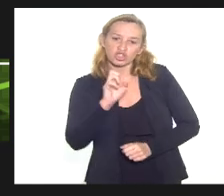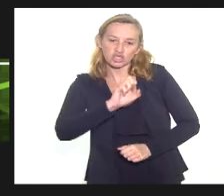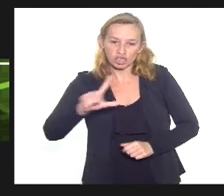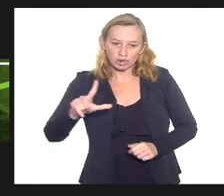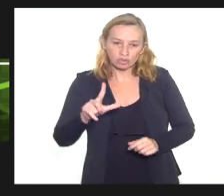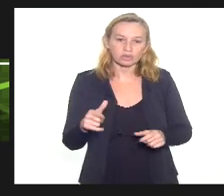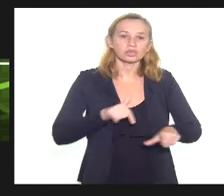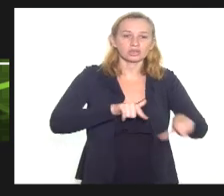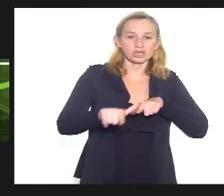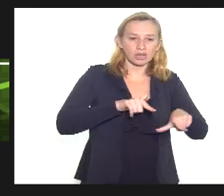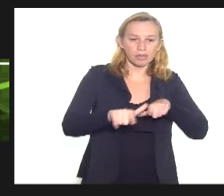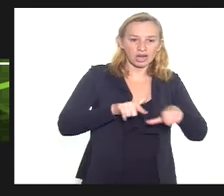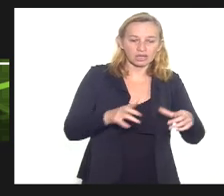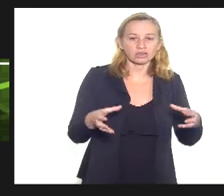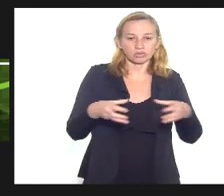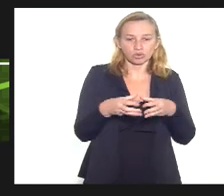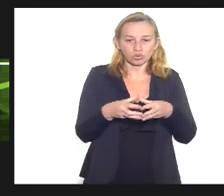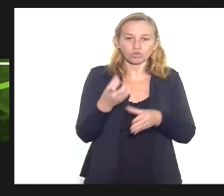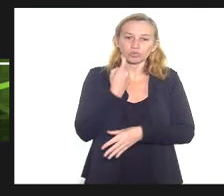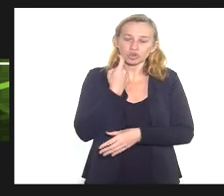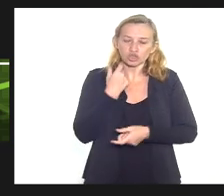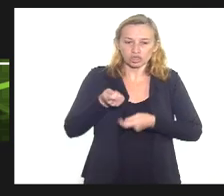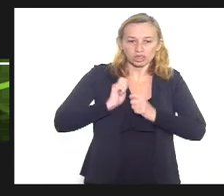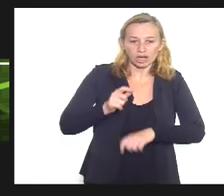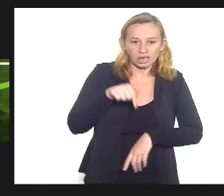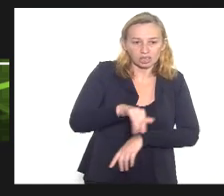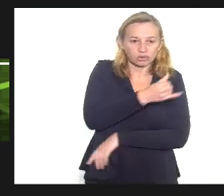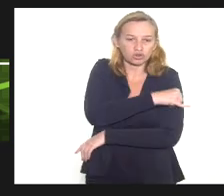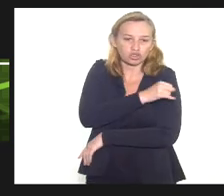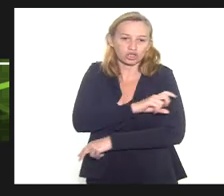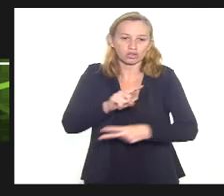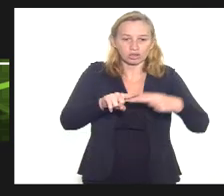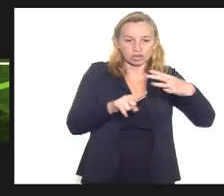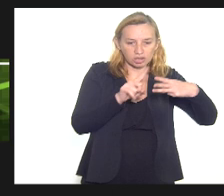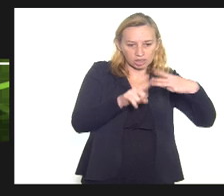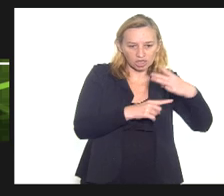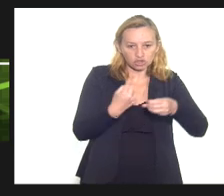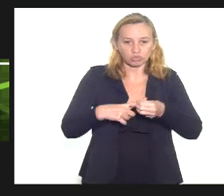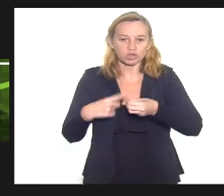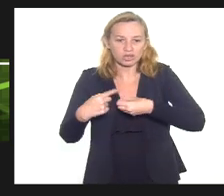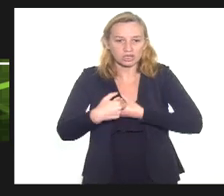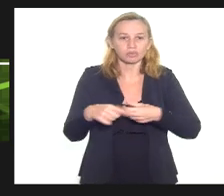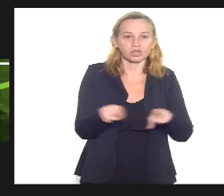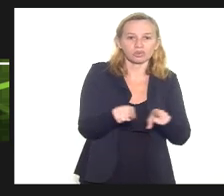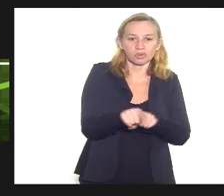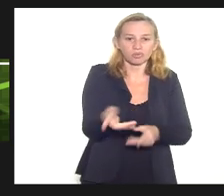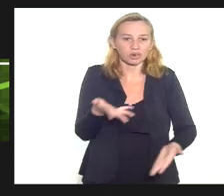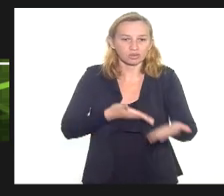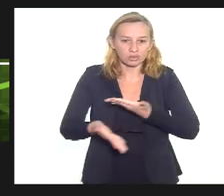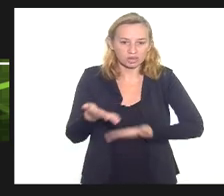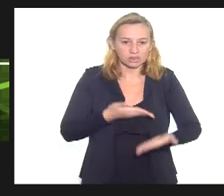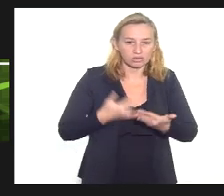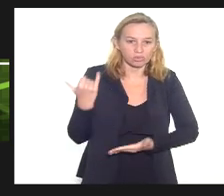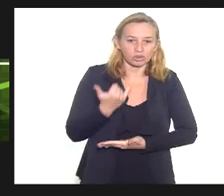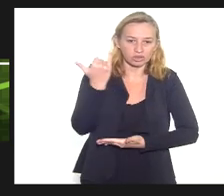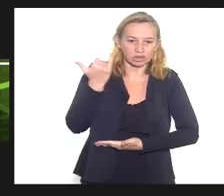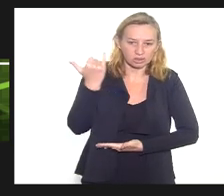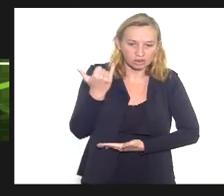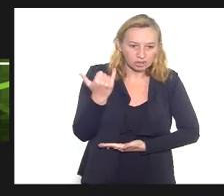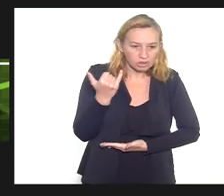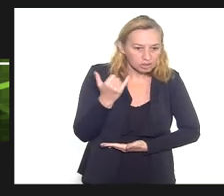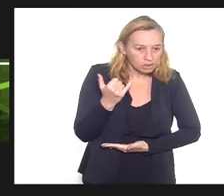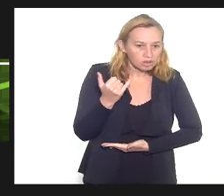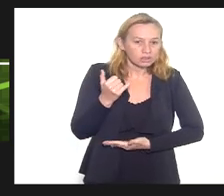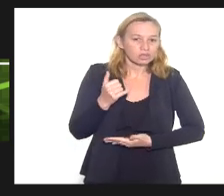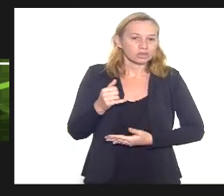com comunidades pesqueiras aqui no Rio de Janeiro, em 3 municípios. E temos patrocínios relevantes, Galpão Aplauso,